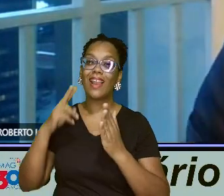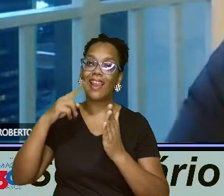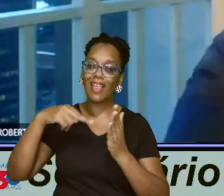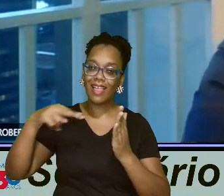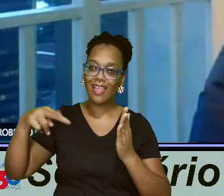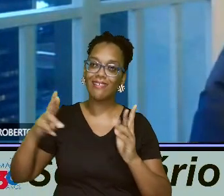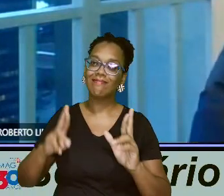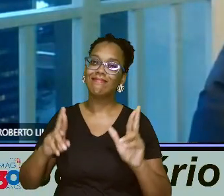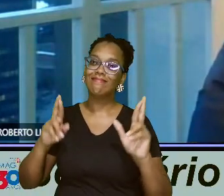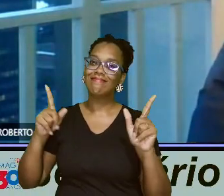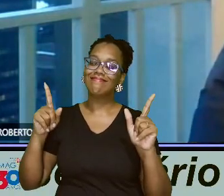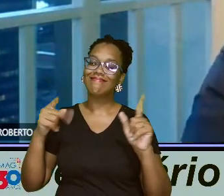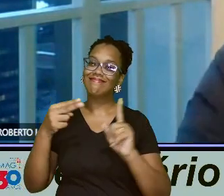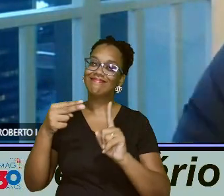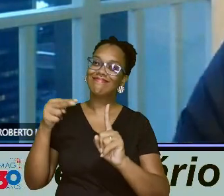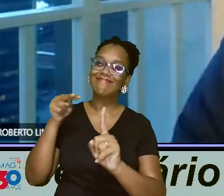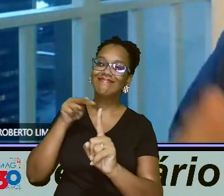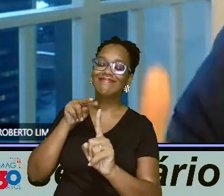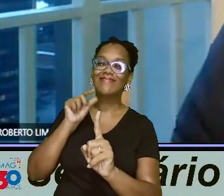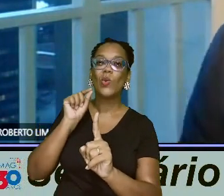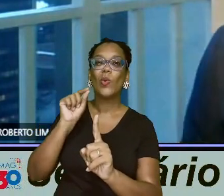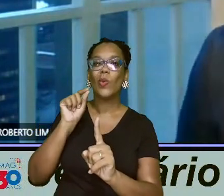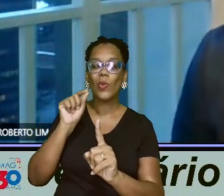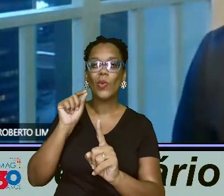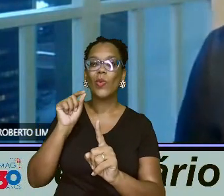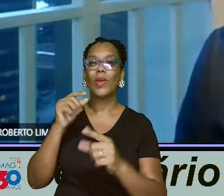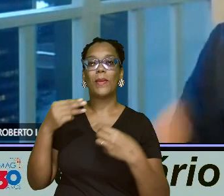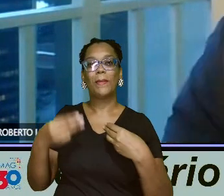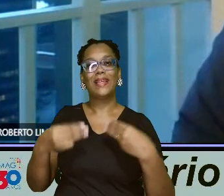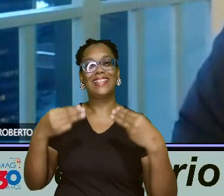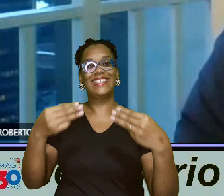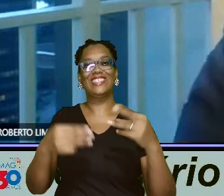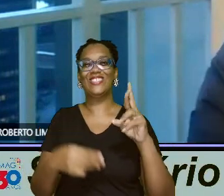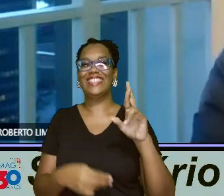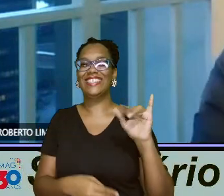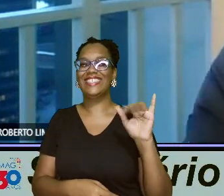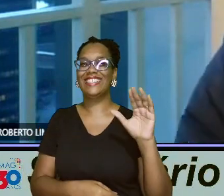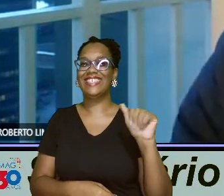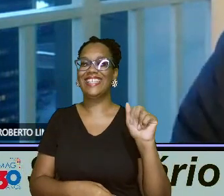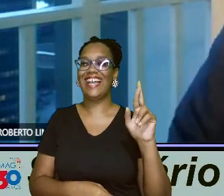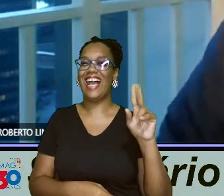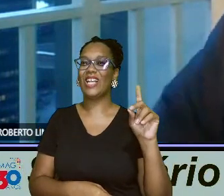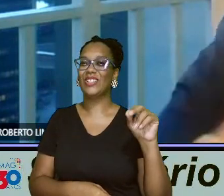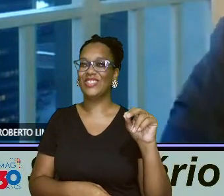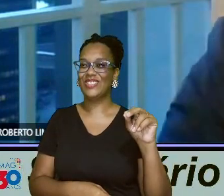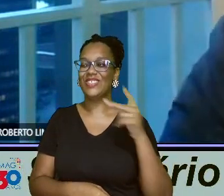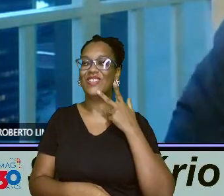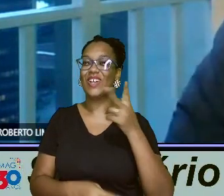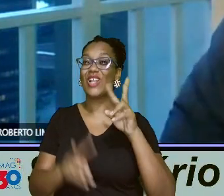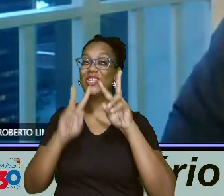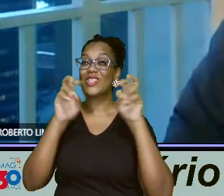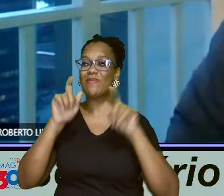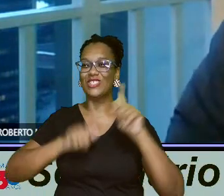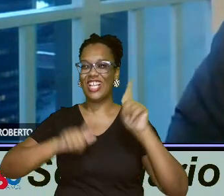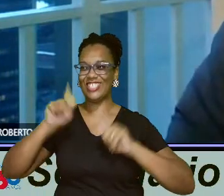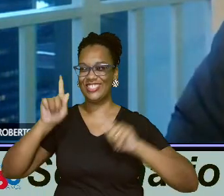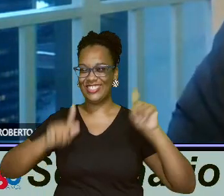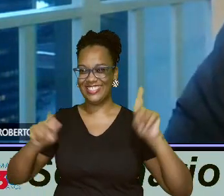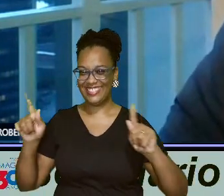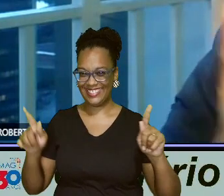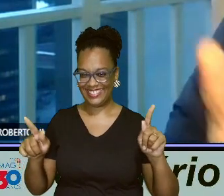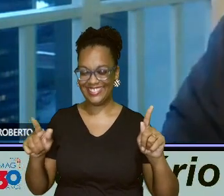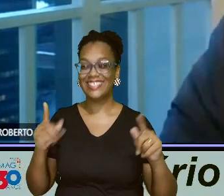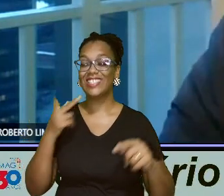diferentemente o que o ministro Ricardo Lewandowski fala sobre estatística. No caso lá